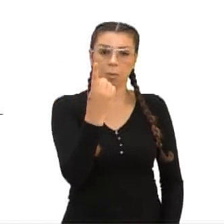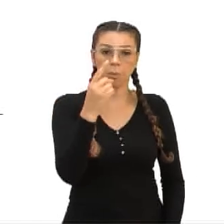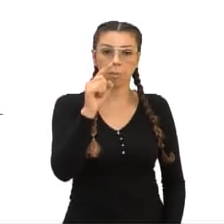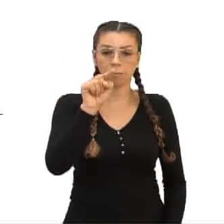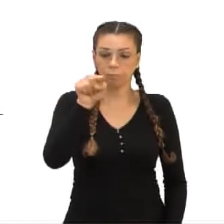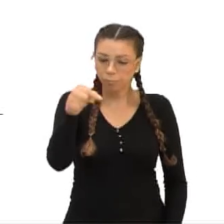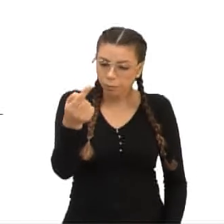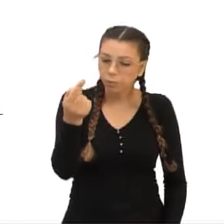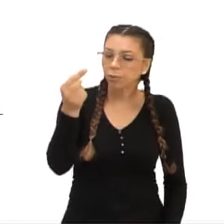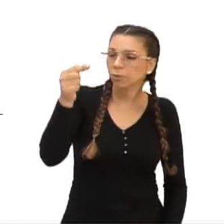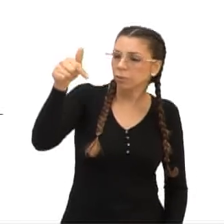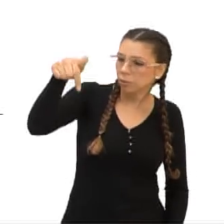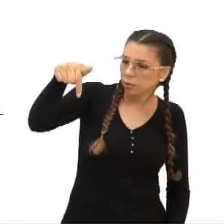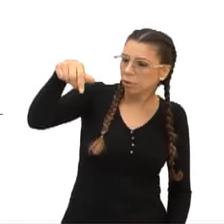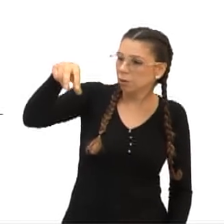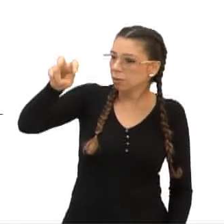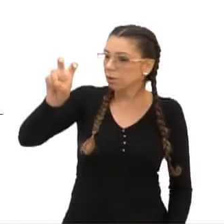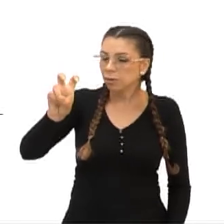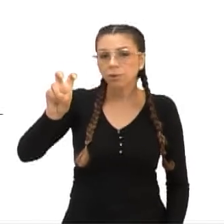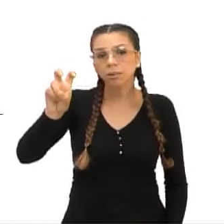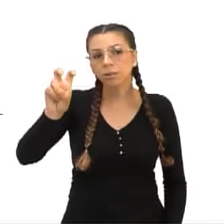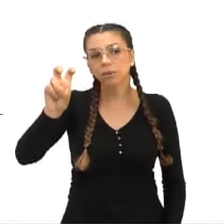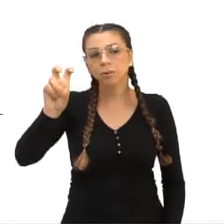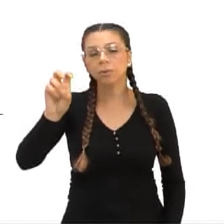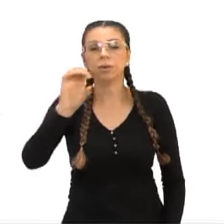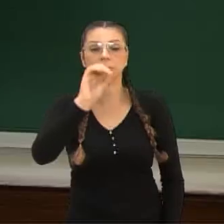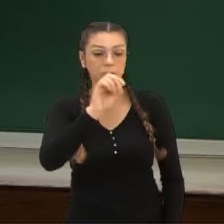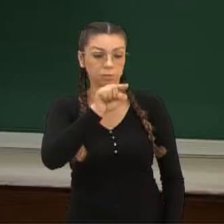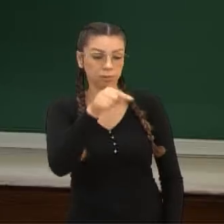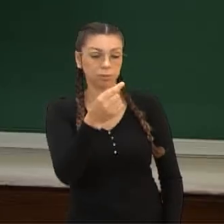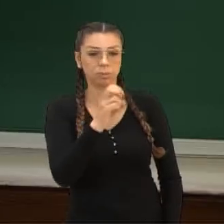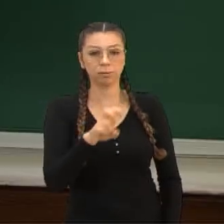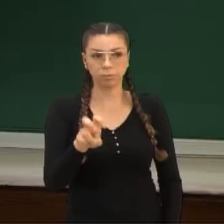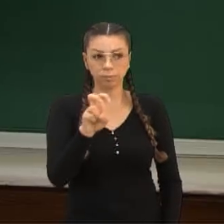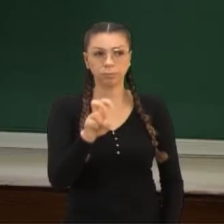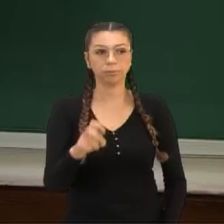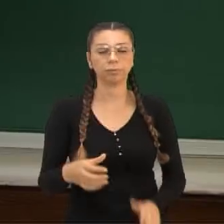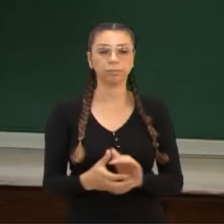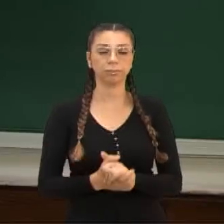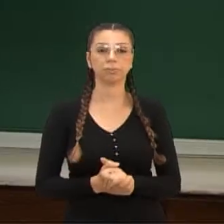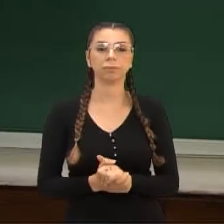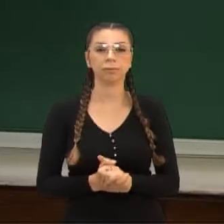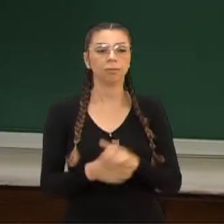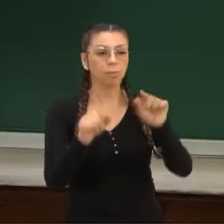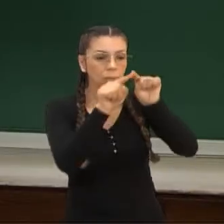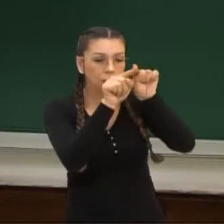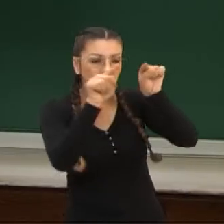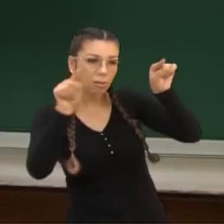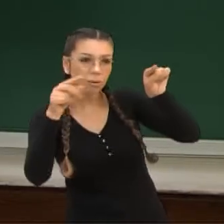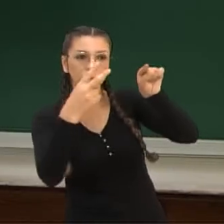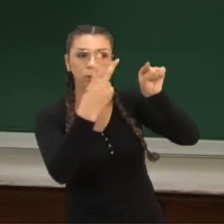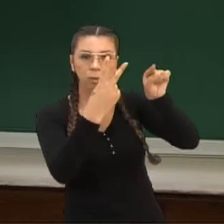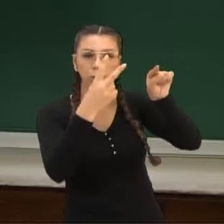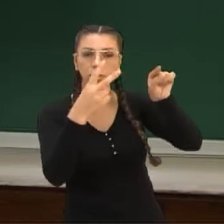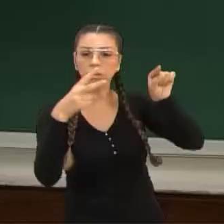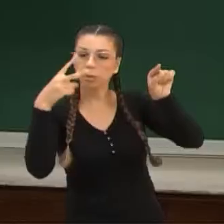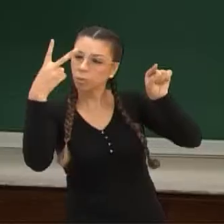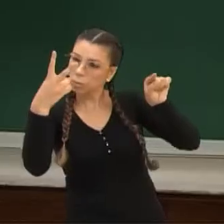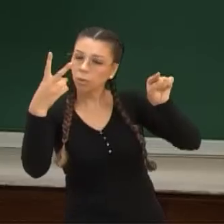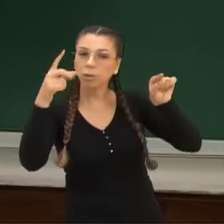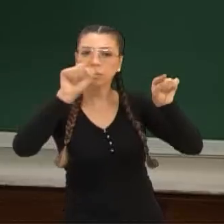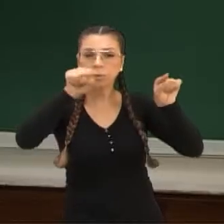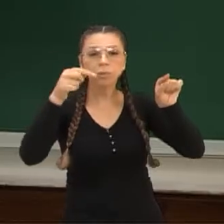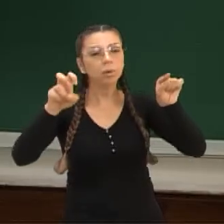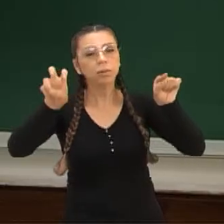1,75 e 0,5. E aqui eu tenho o 2 e o 2,5 que fica ali na metade. Então,